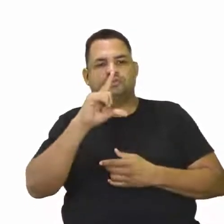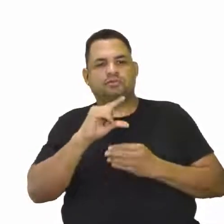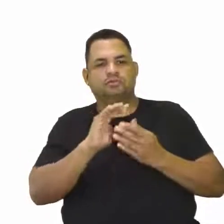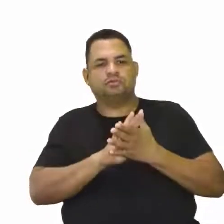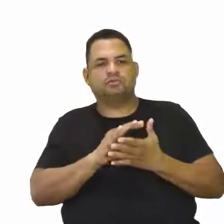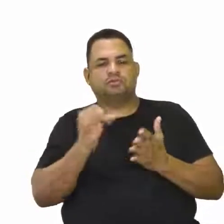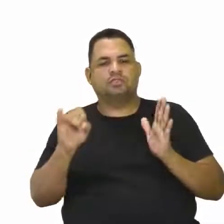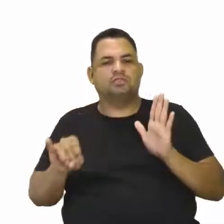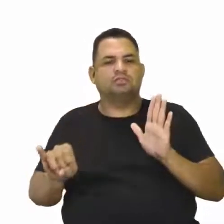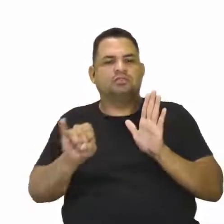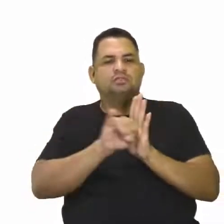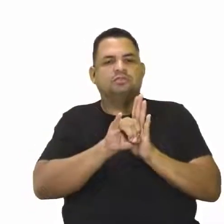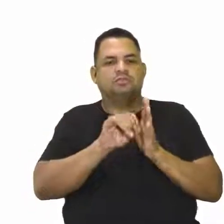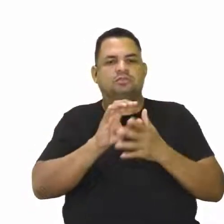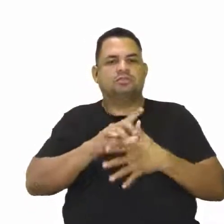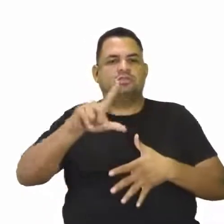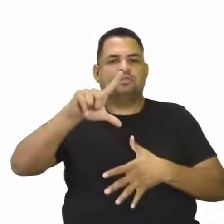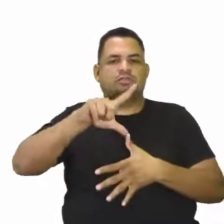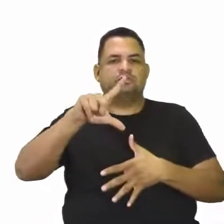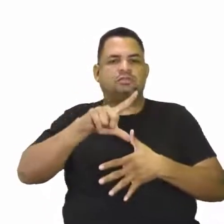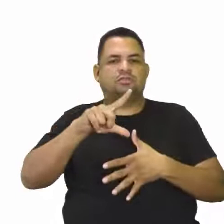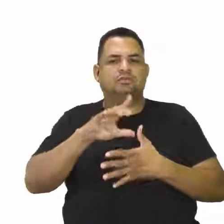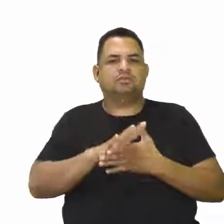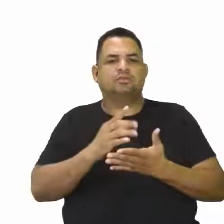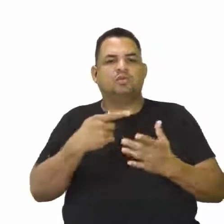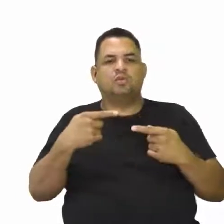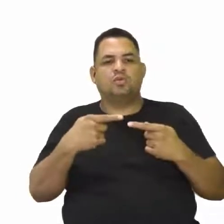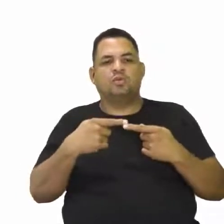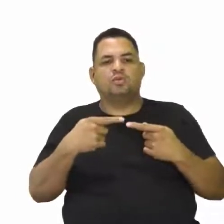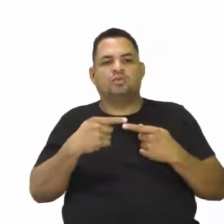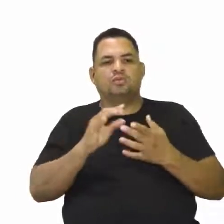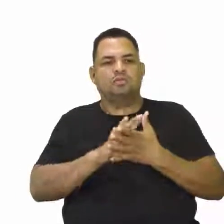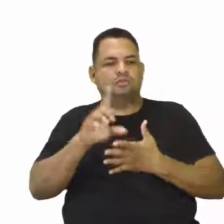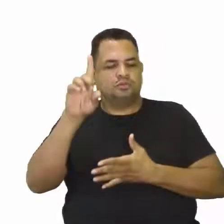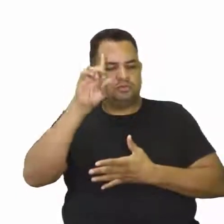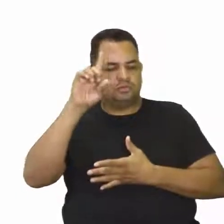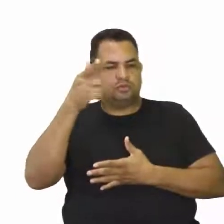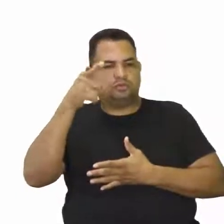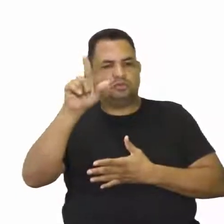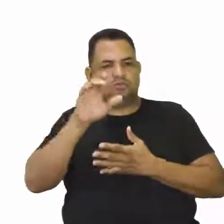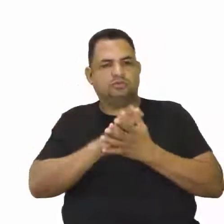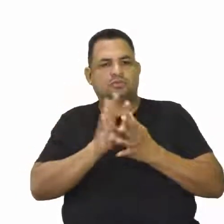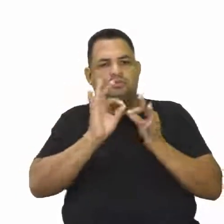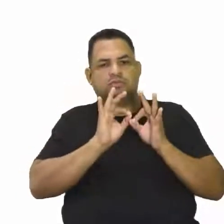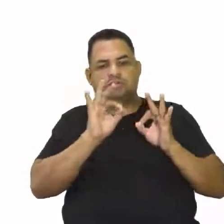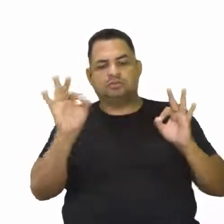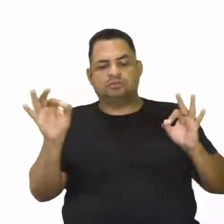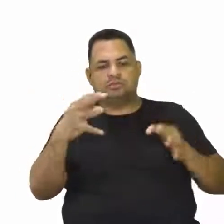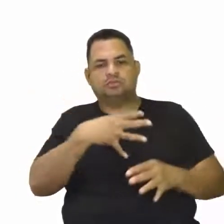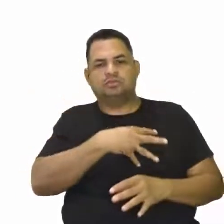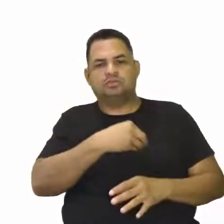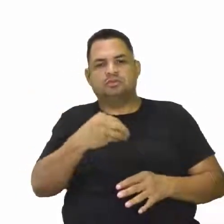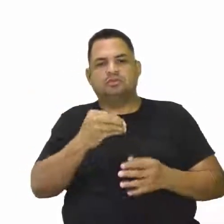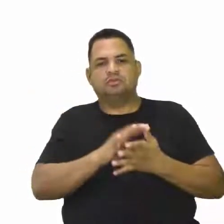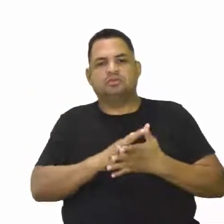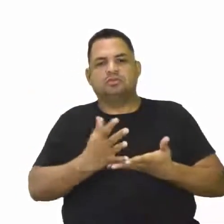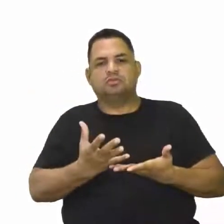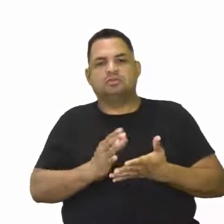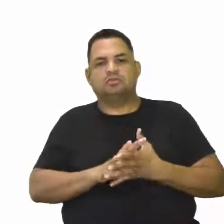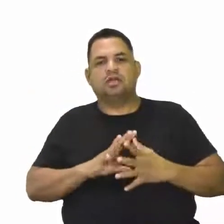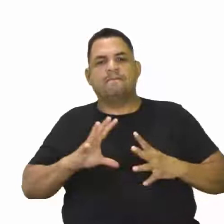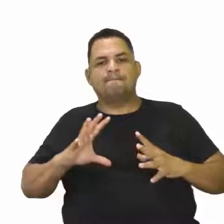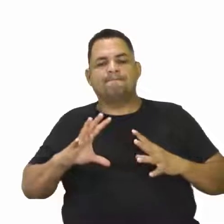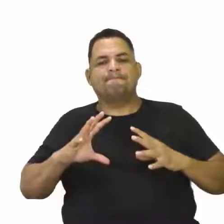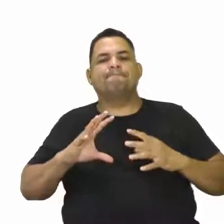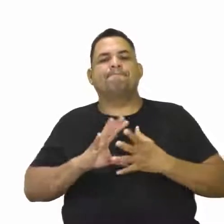latino-americana, advinda do contato cotidiano com o outro. O distanciamento dos filhos gerado pela apropriação da língua e da